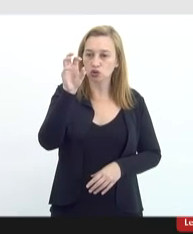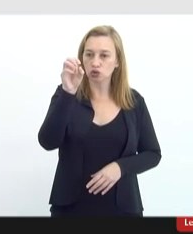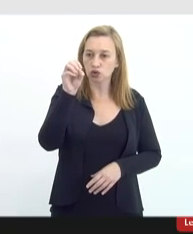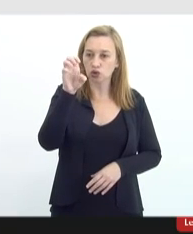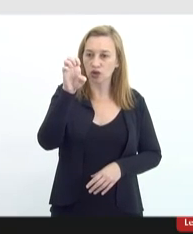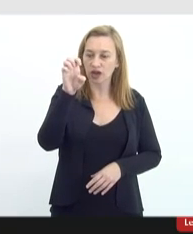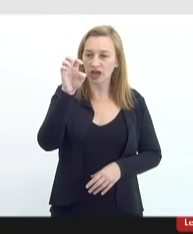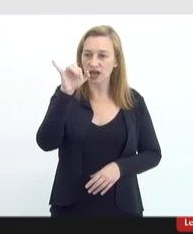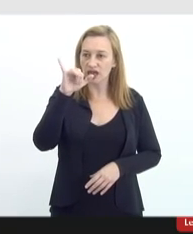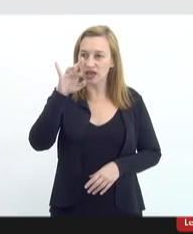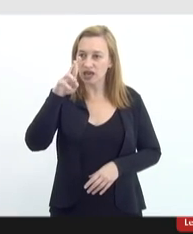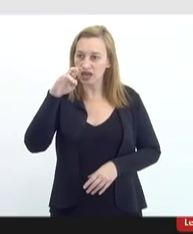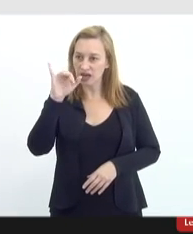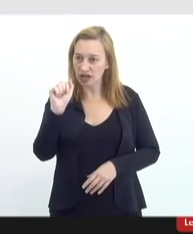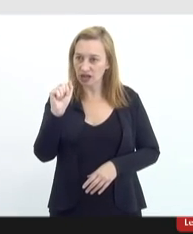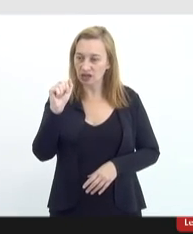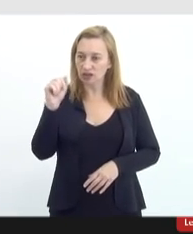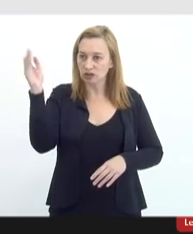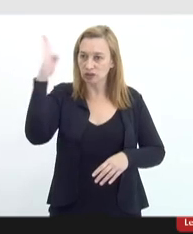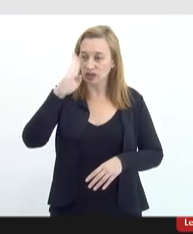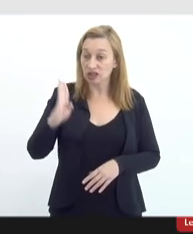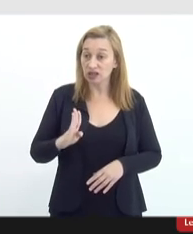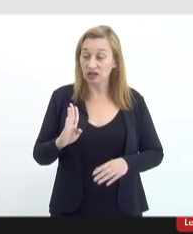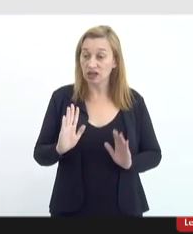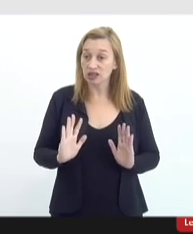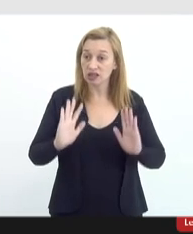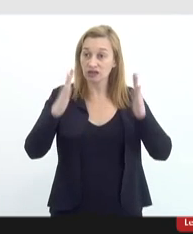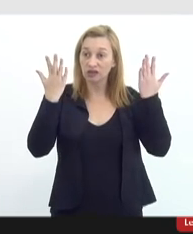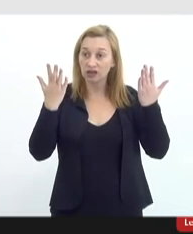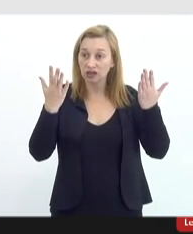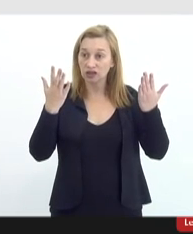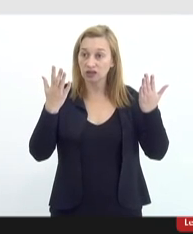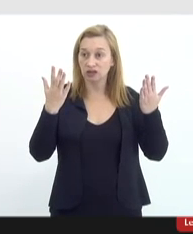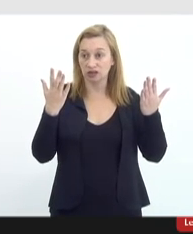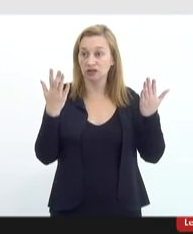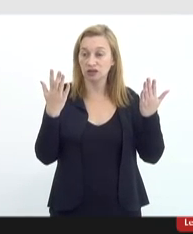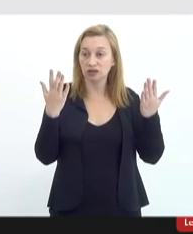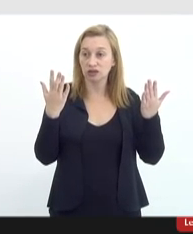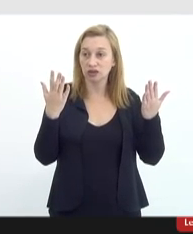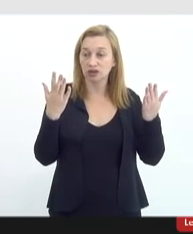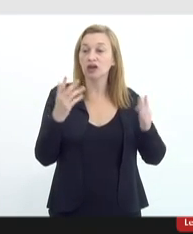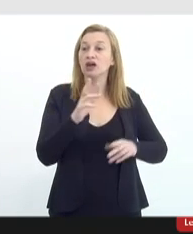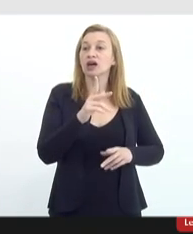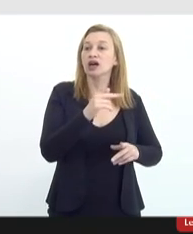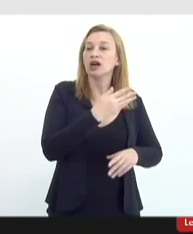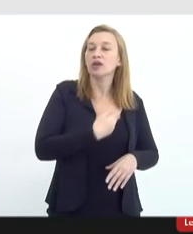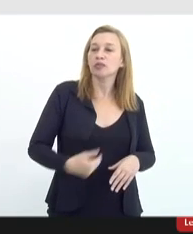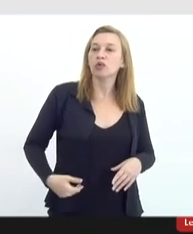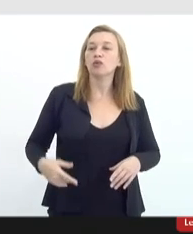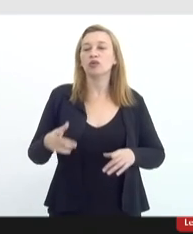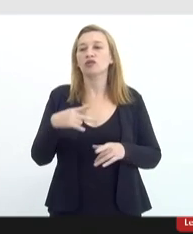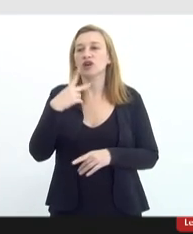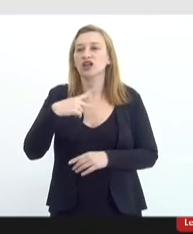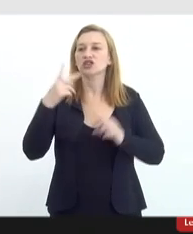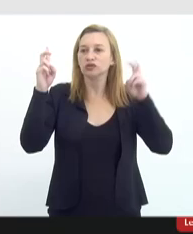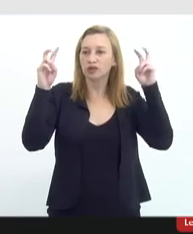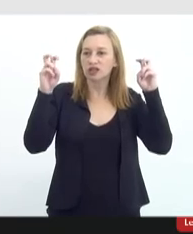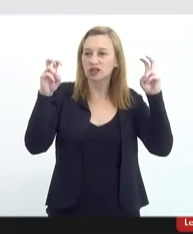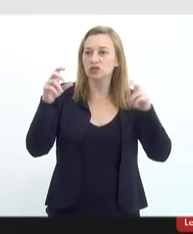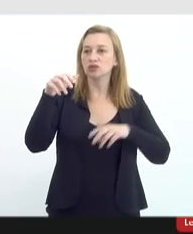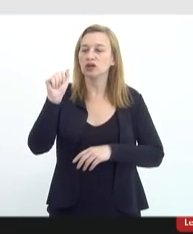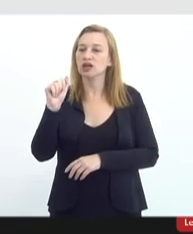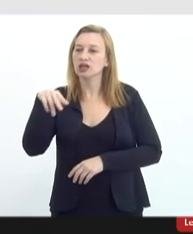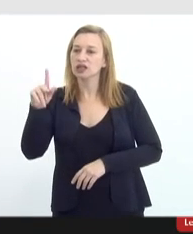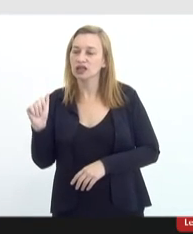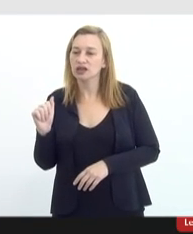num problema público. Ana Paula tem inúmeros trabalhos maravilhosos, Lana Laje também falando sobre isso, né? Não só nesse caso, mas em